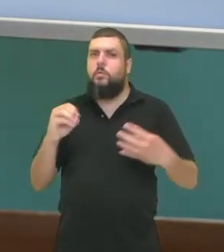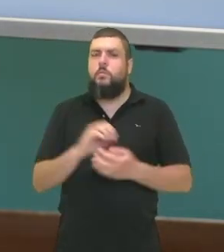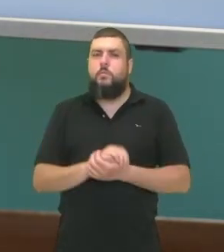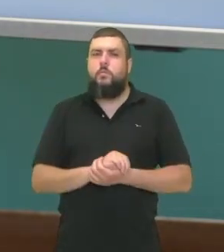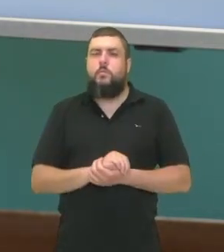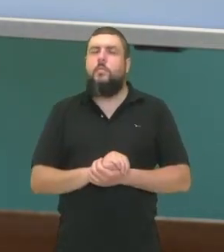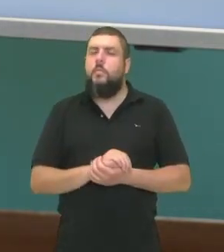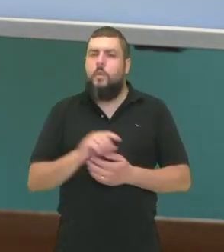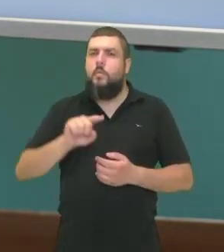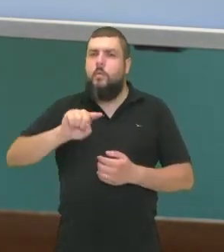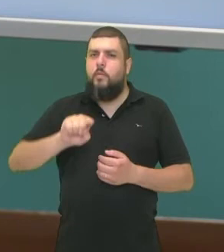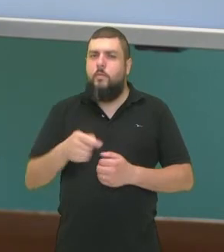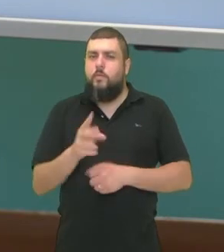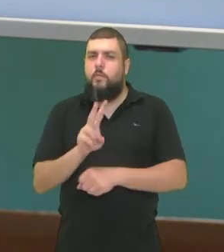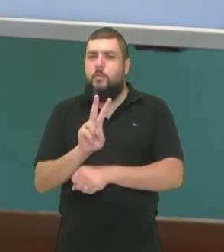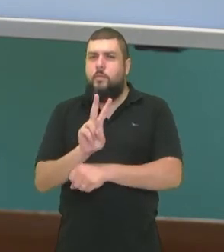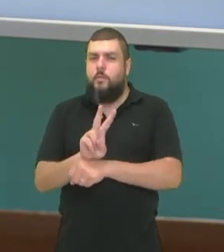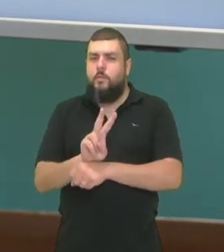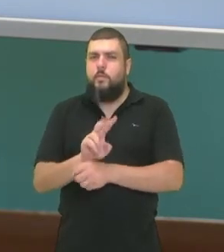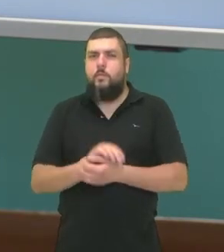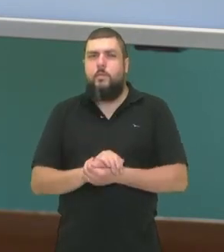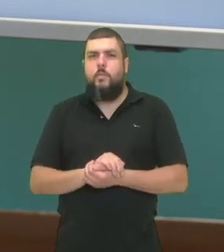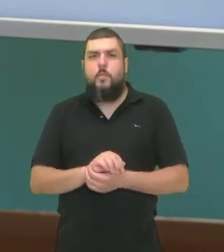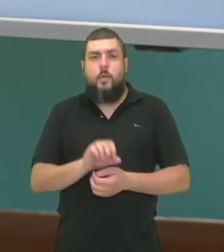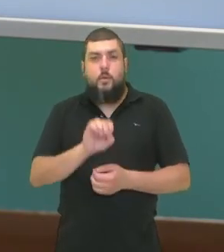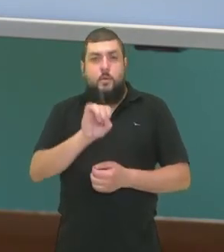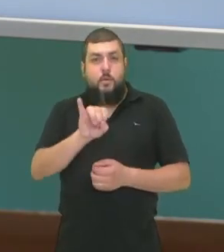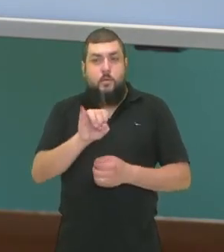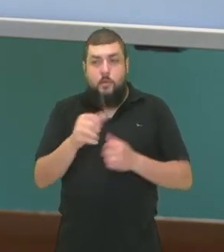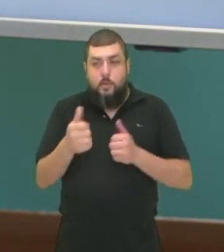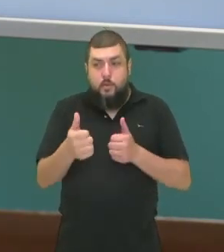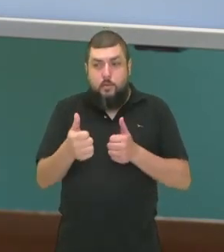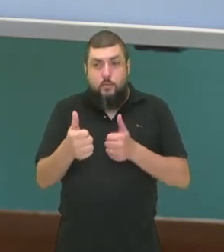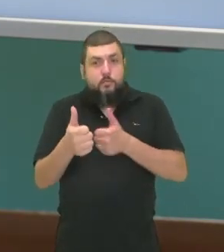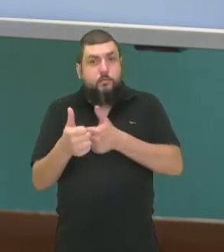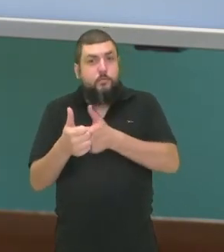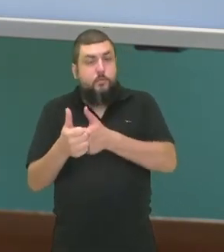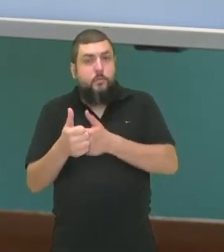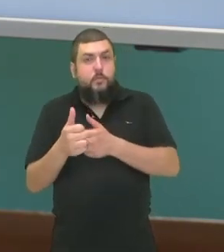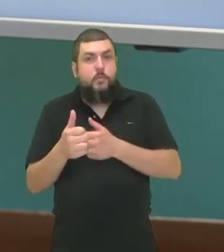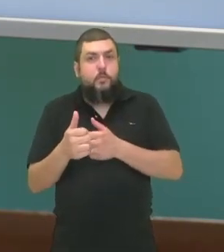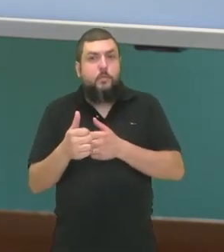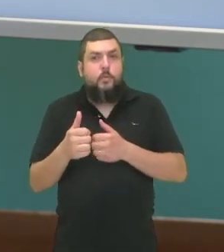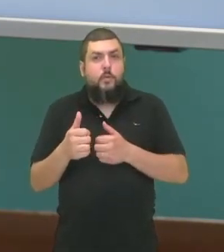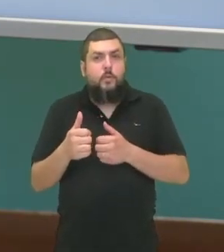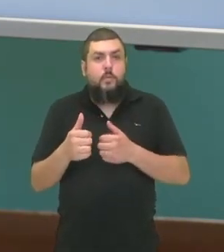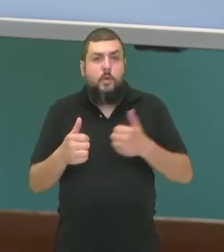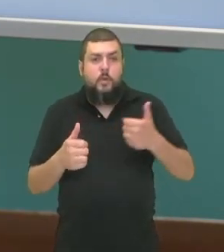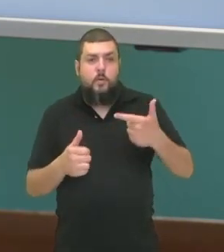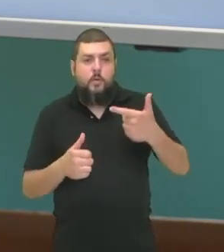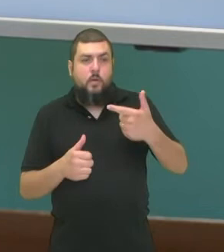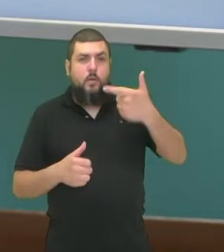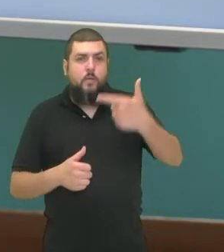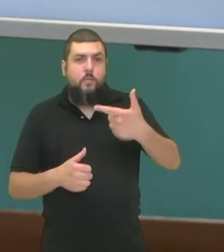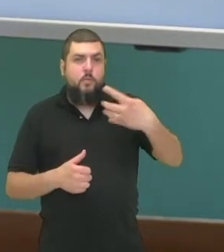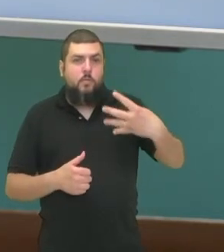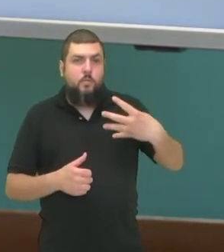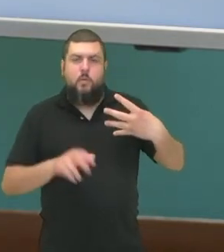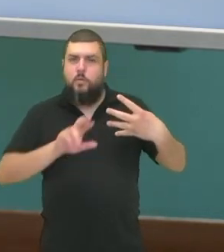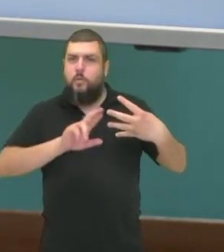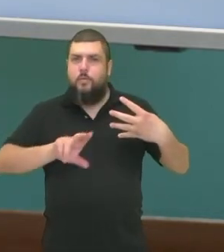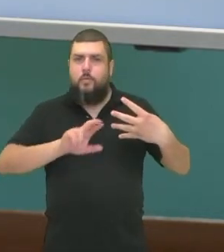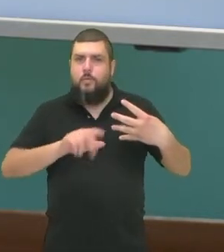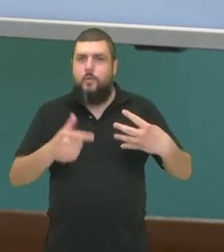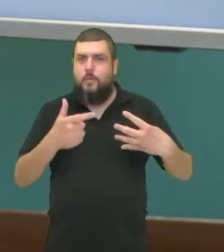vírgula muda tudo, tá? Então, se você chega próximo desse resultado, opa, não dá 24, não, vai ter que ser 240,